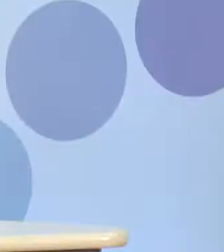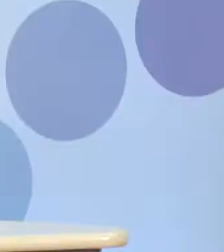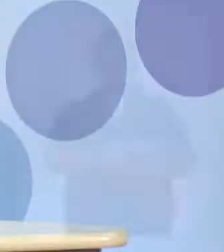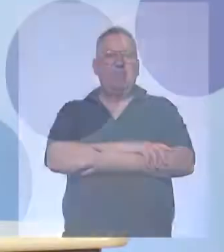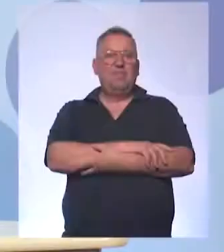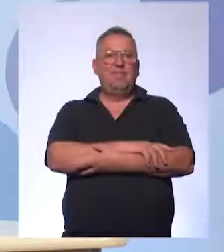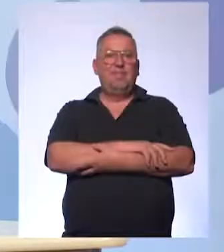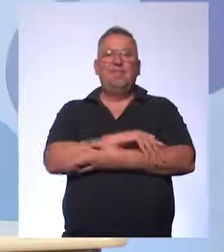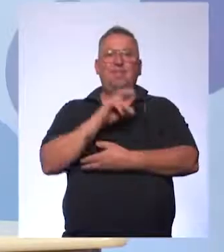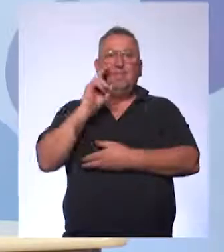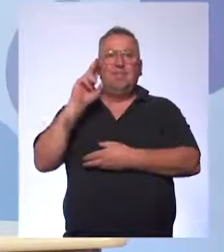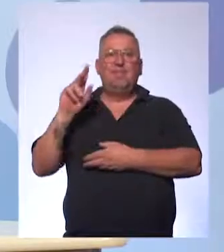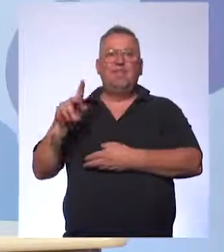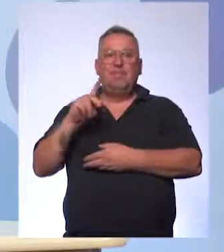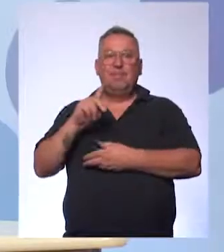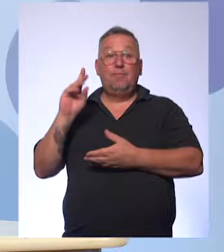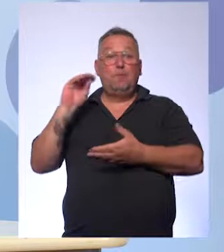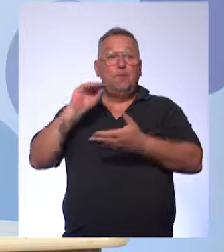Olha, professor, aqui